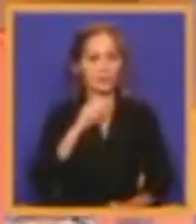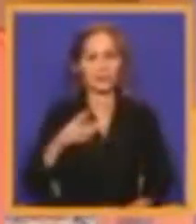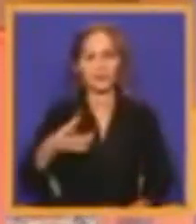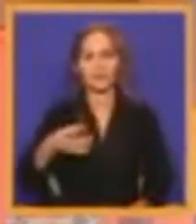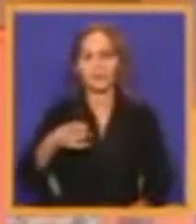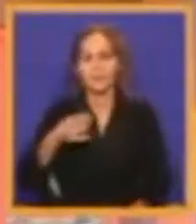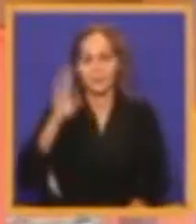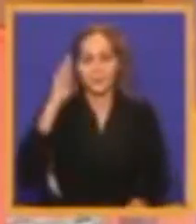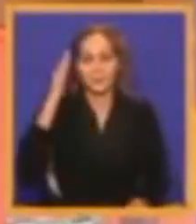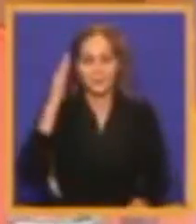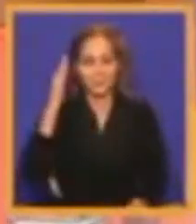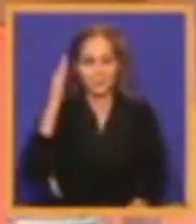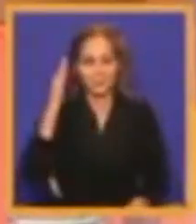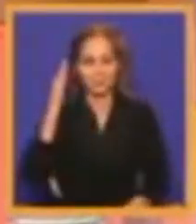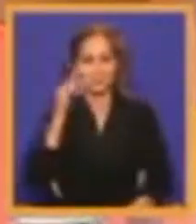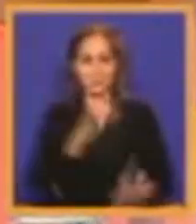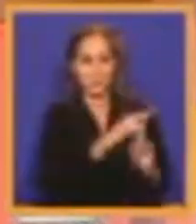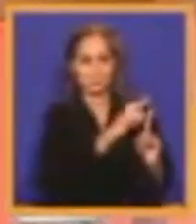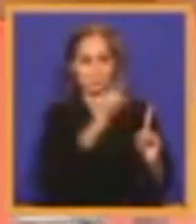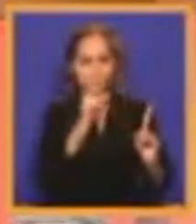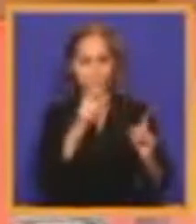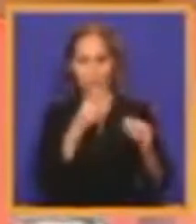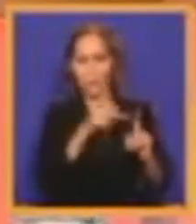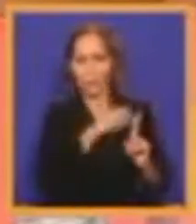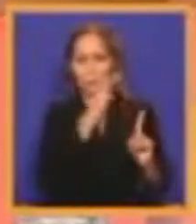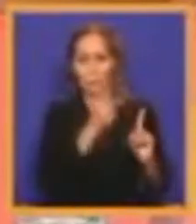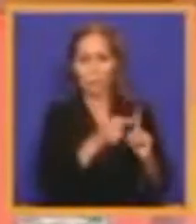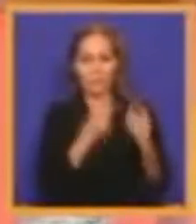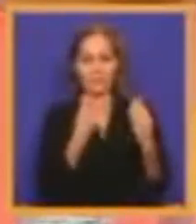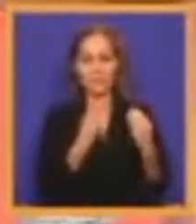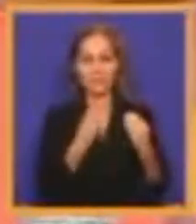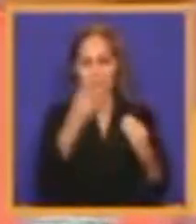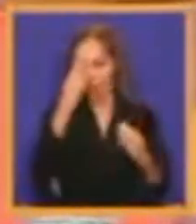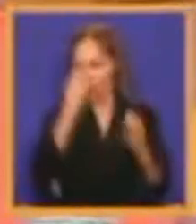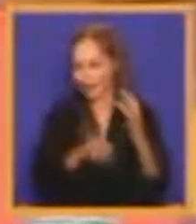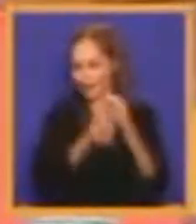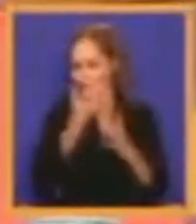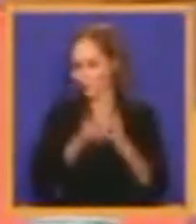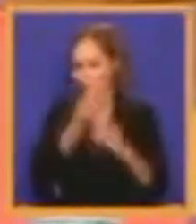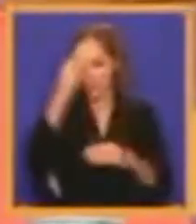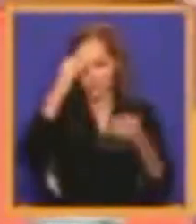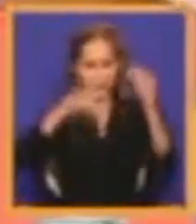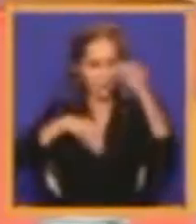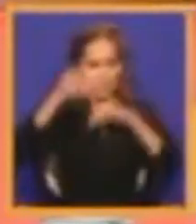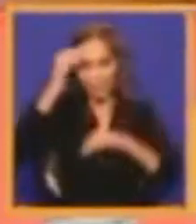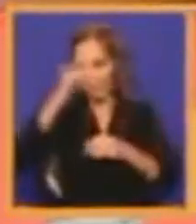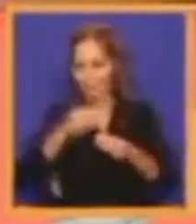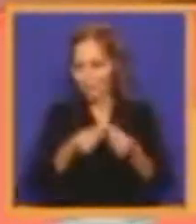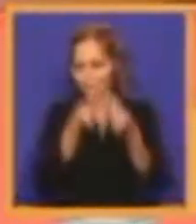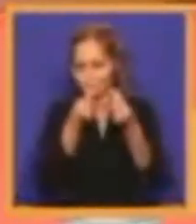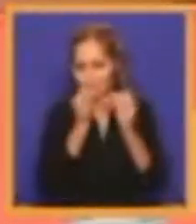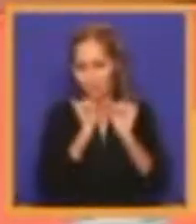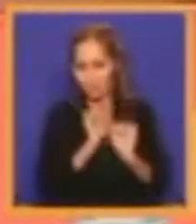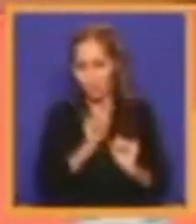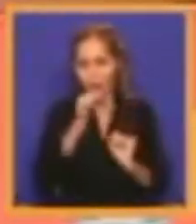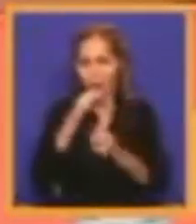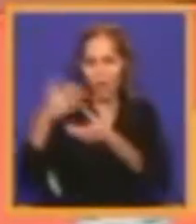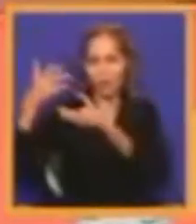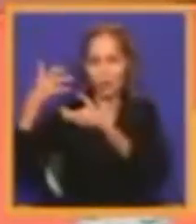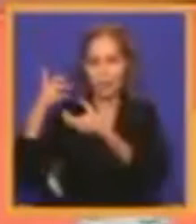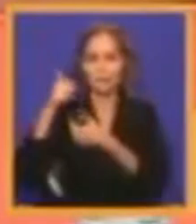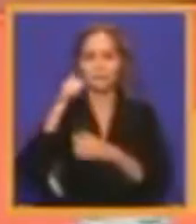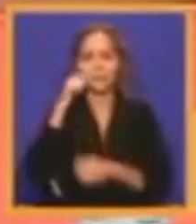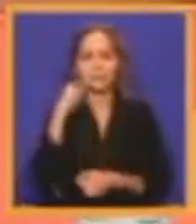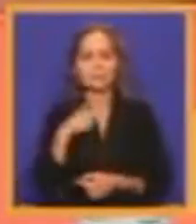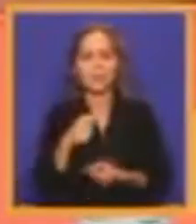de fevereiro. Portanto, esses têm um ano fantástico, criativo, inventivo, à boa maneira aquariana. Aqueles que têm um